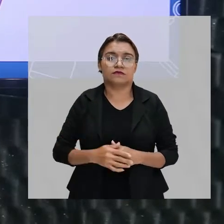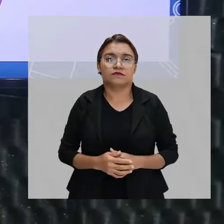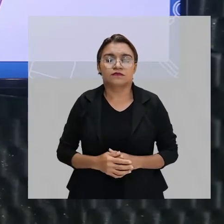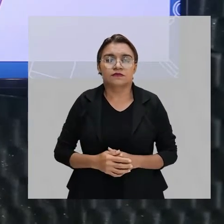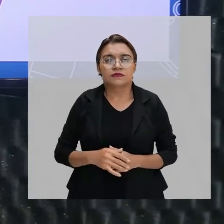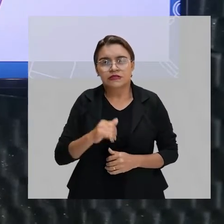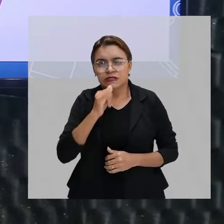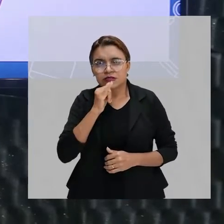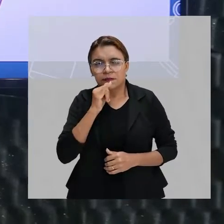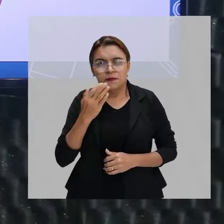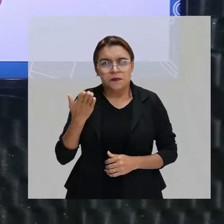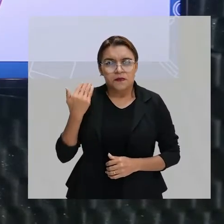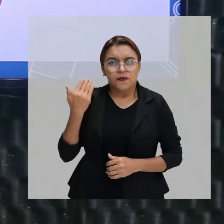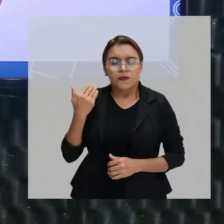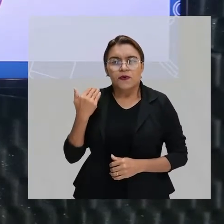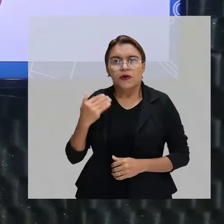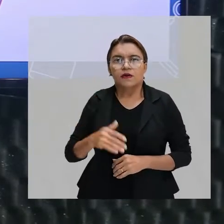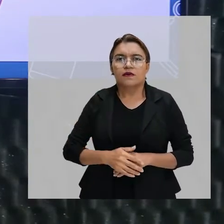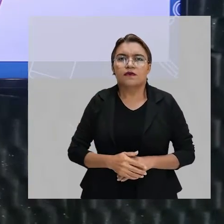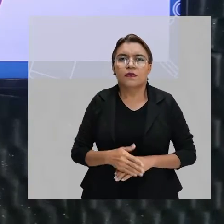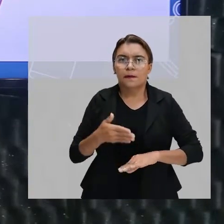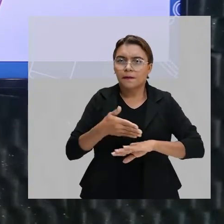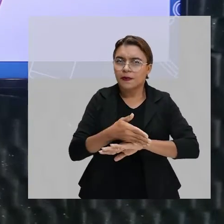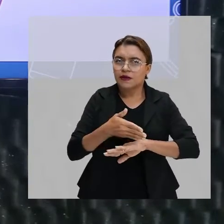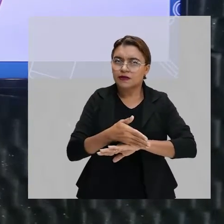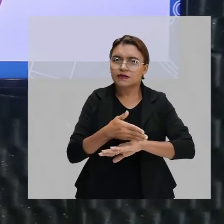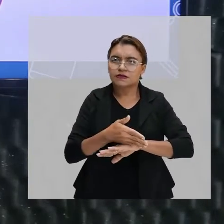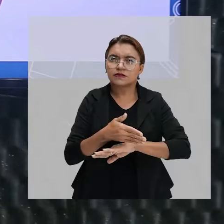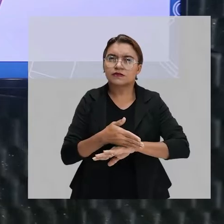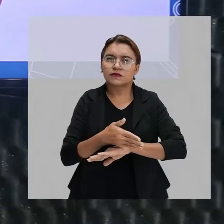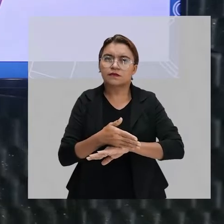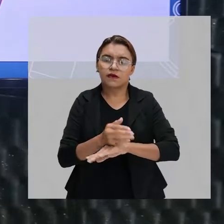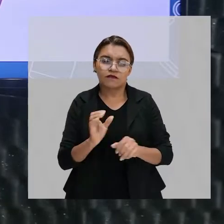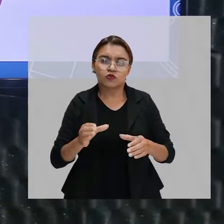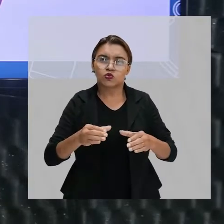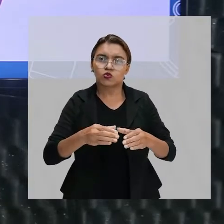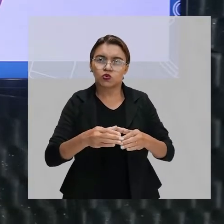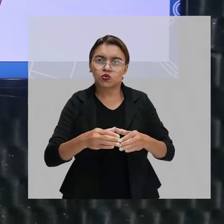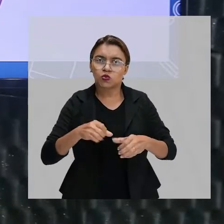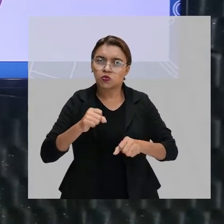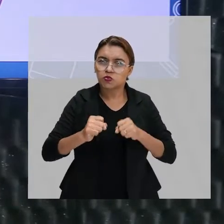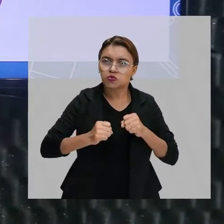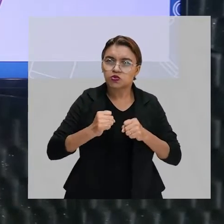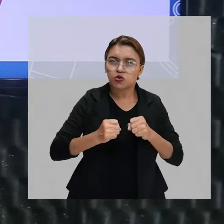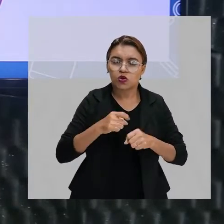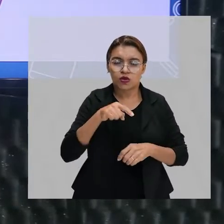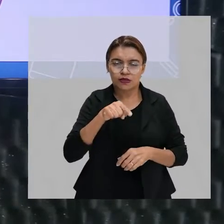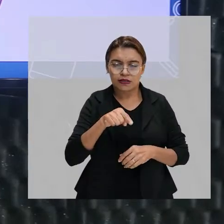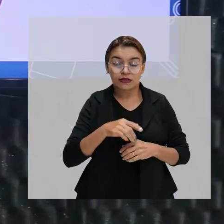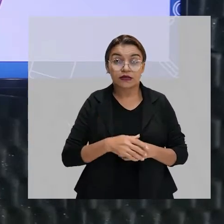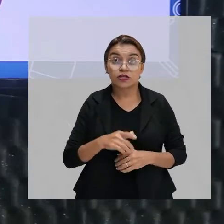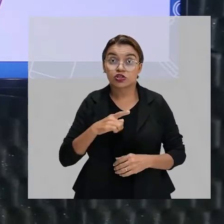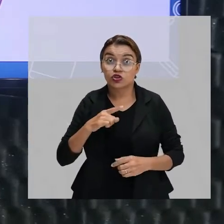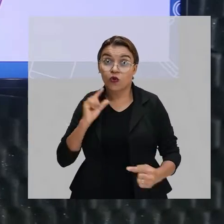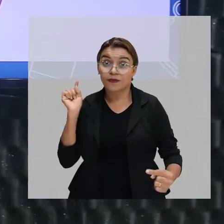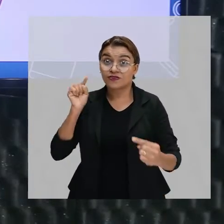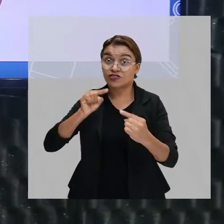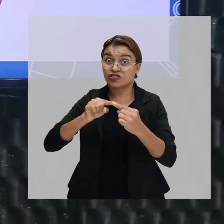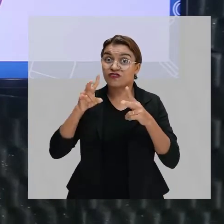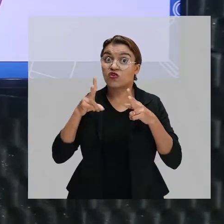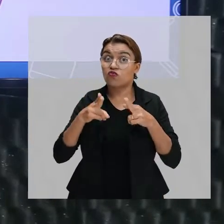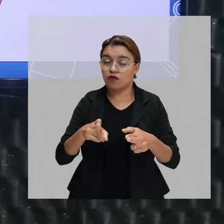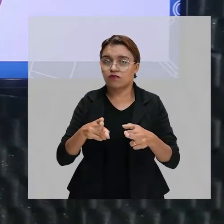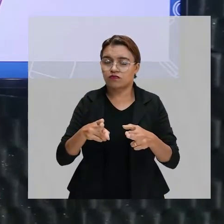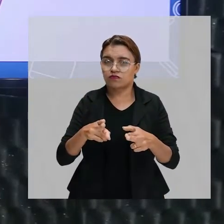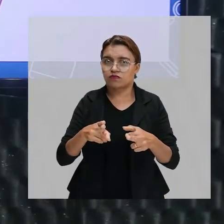participava de uma de uma assessoria de corrida aqui que nós tínhamos um mesmo objetivo o objetivo